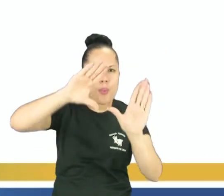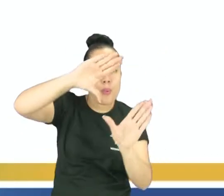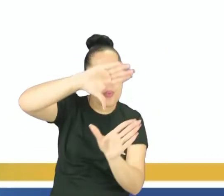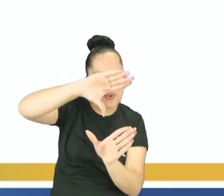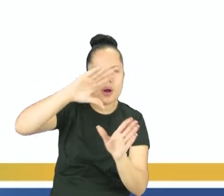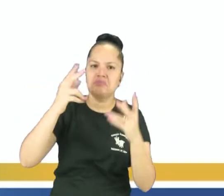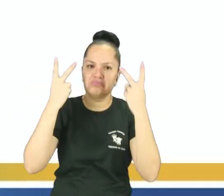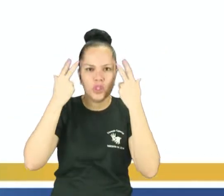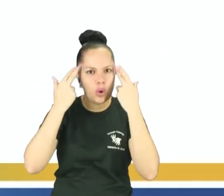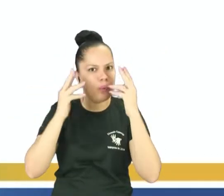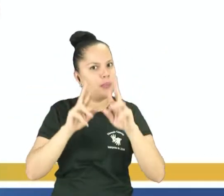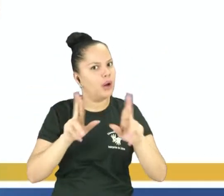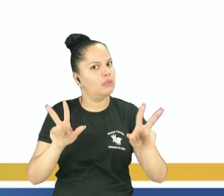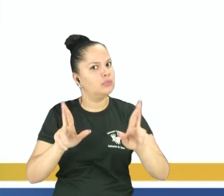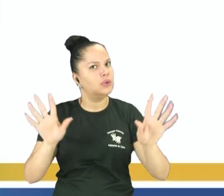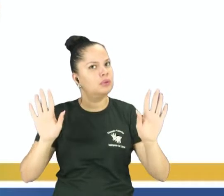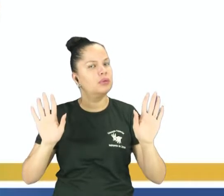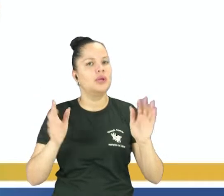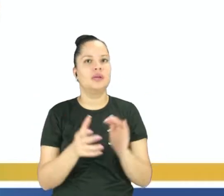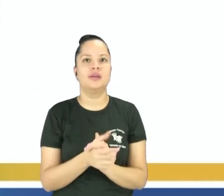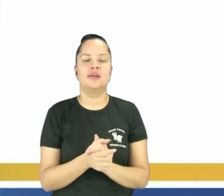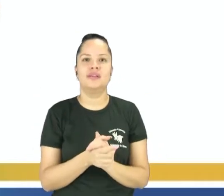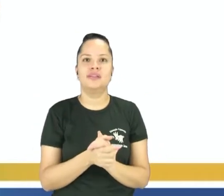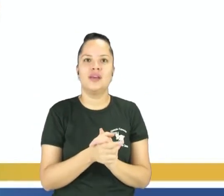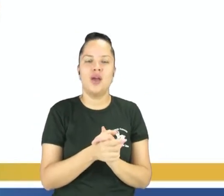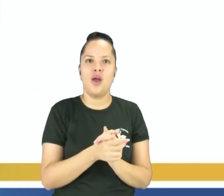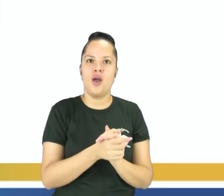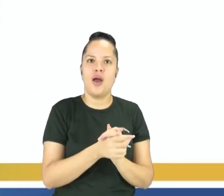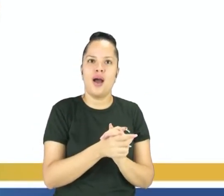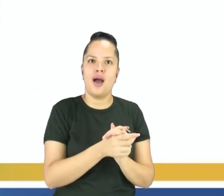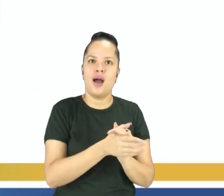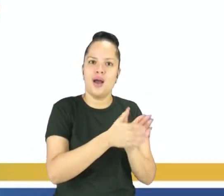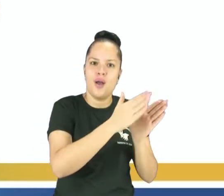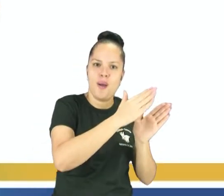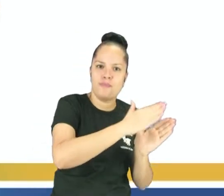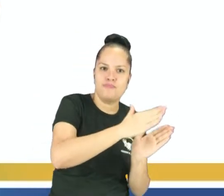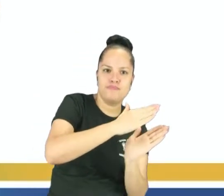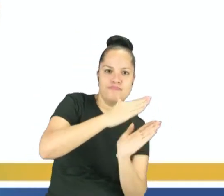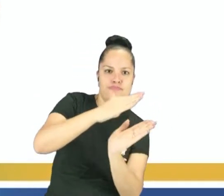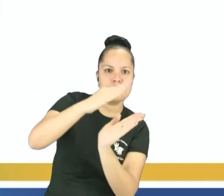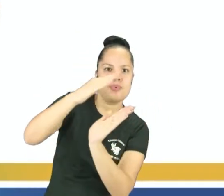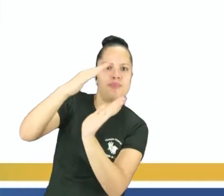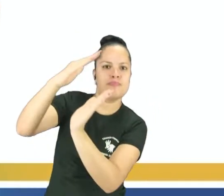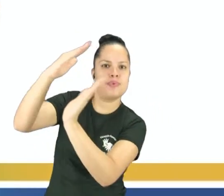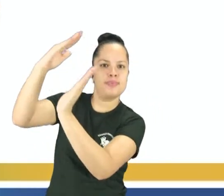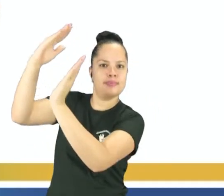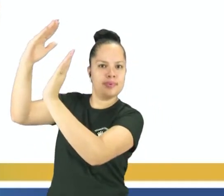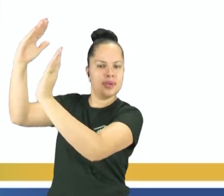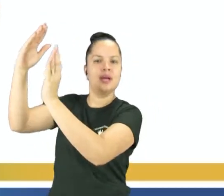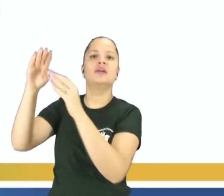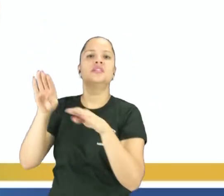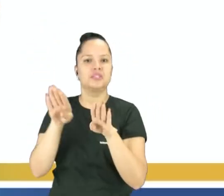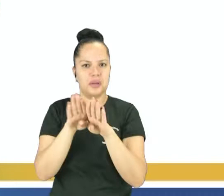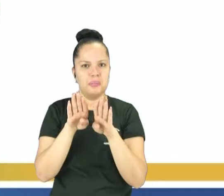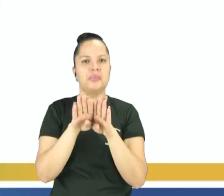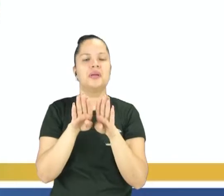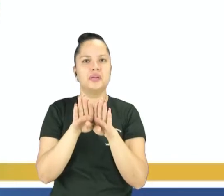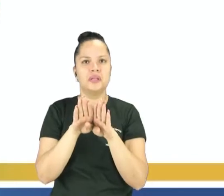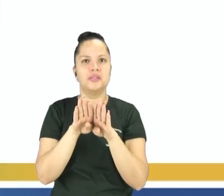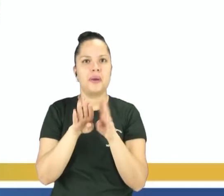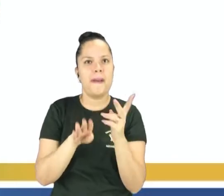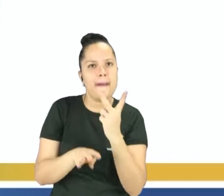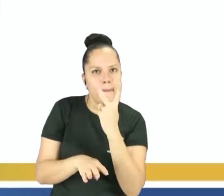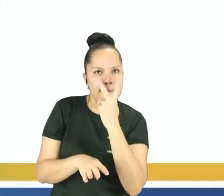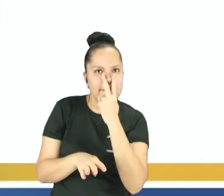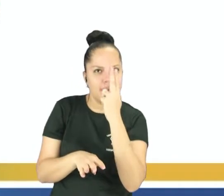normal. Olha a terceira imagem. Nós temos aí, né, essa imagem aí de uma partícula que